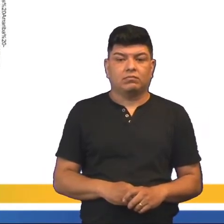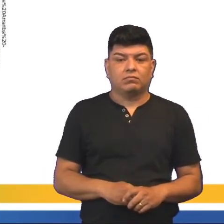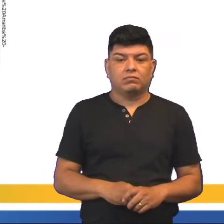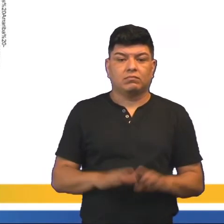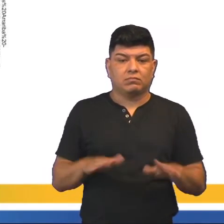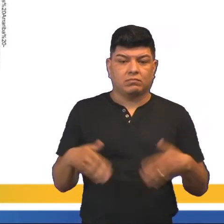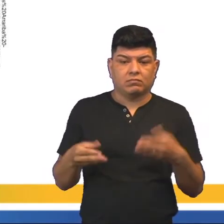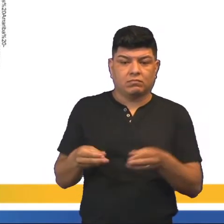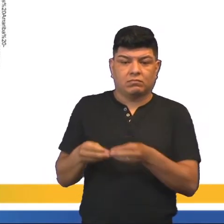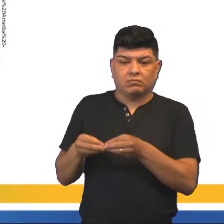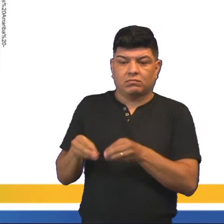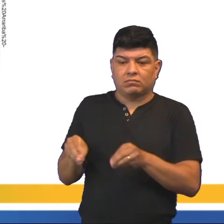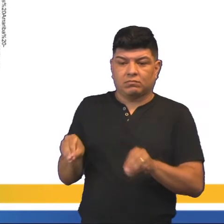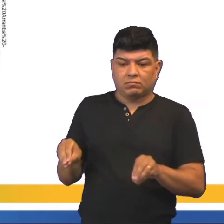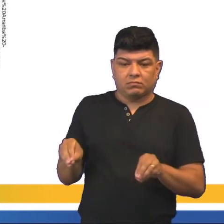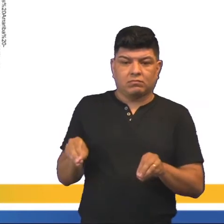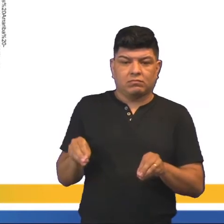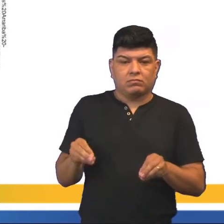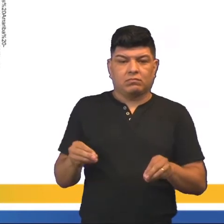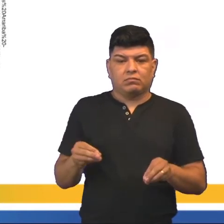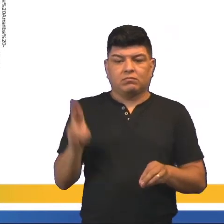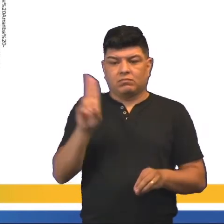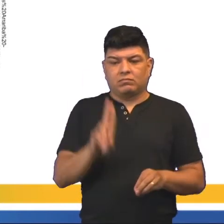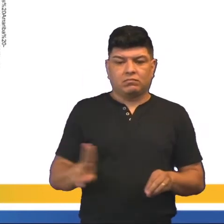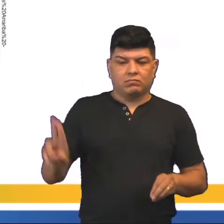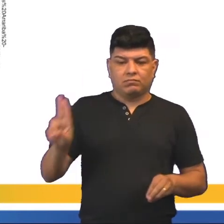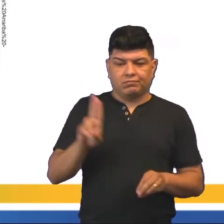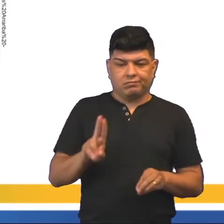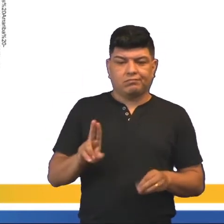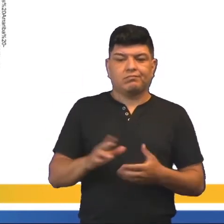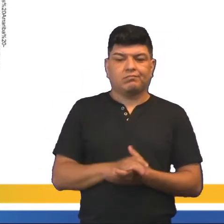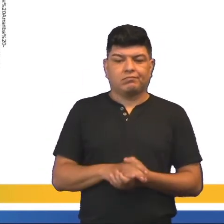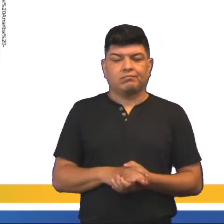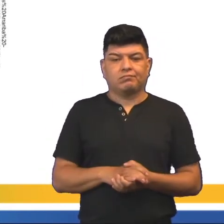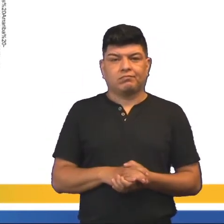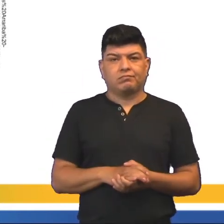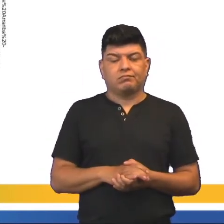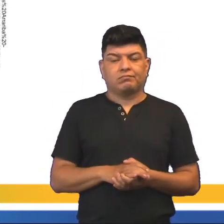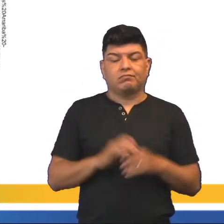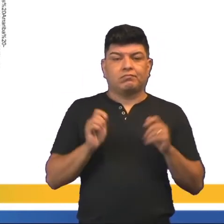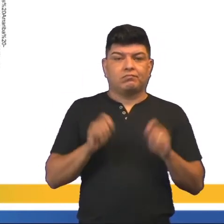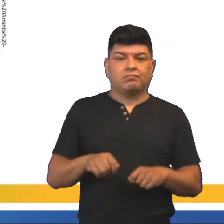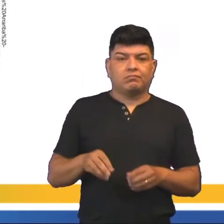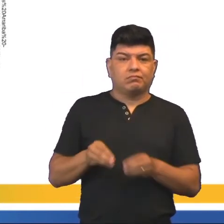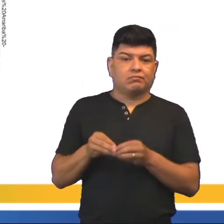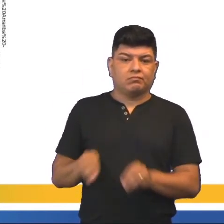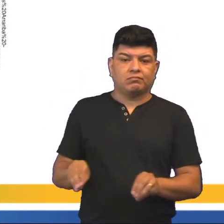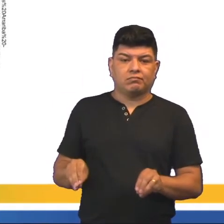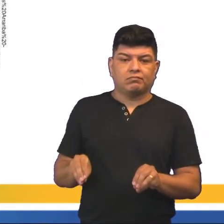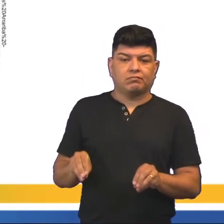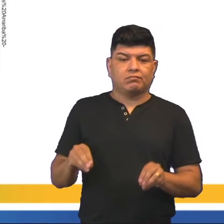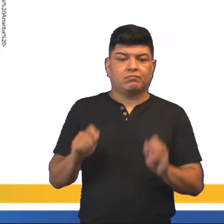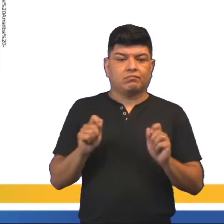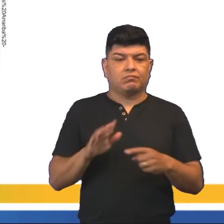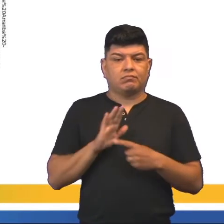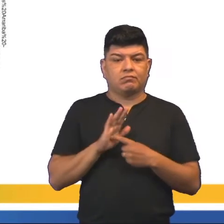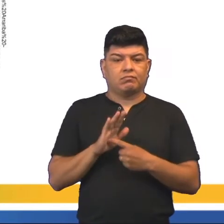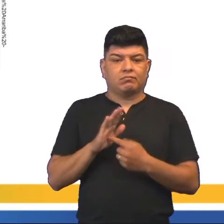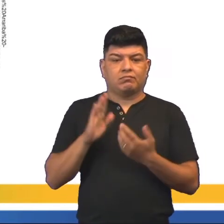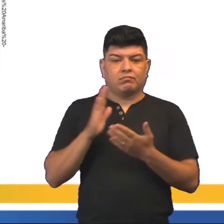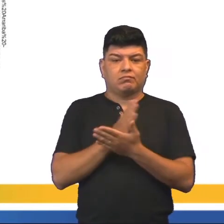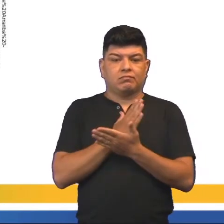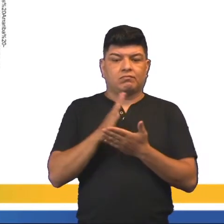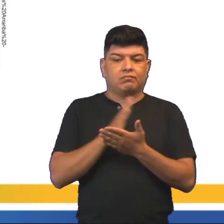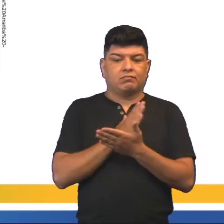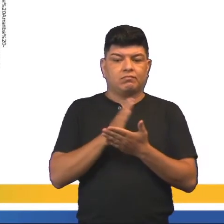E quais são as consequências desse consumo no fim das contas, Entre as possíveis consequências, nós podemos destacar